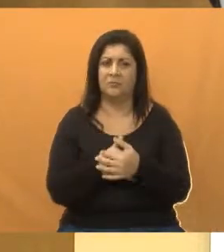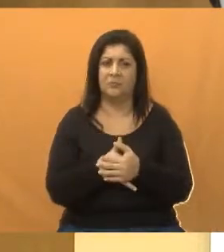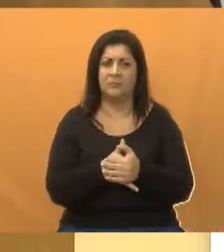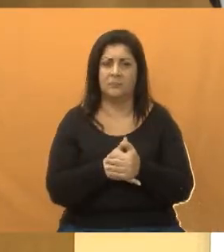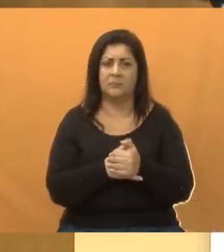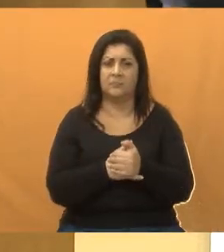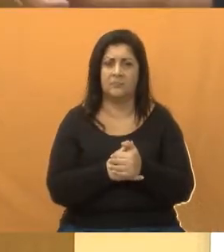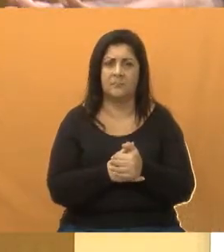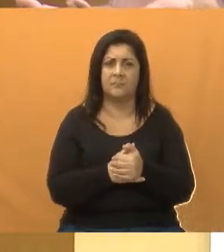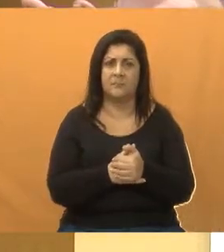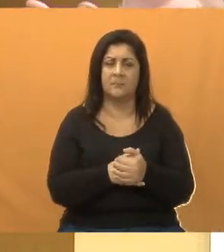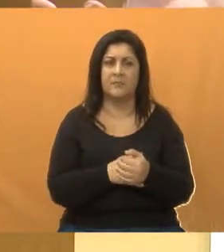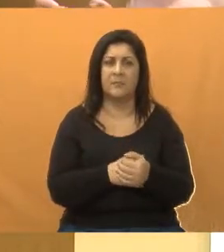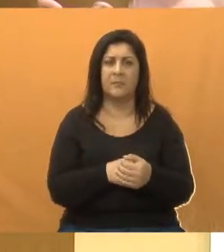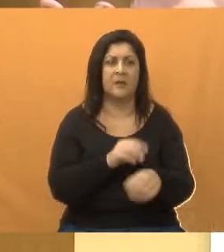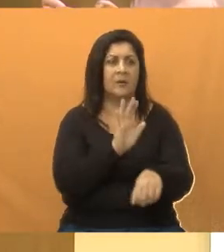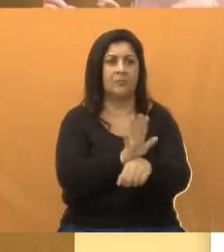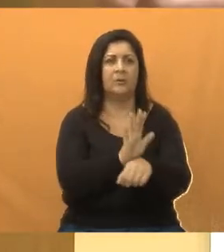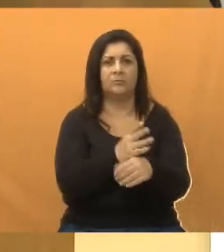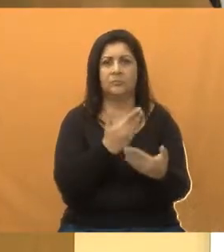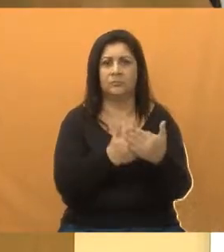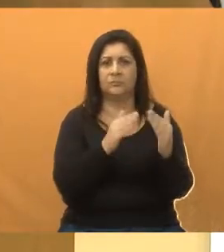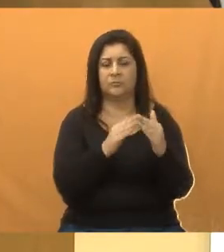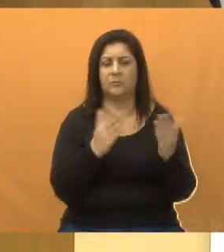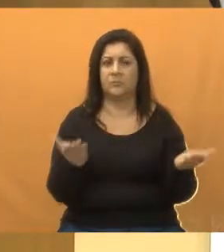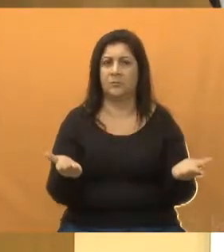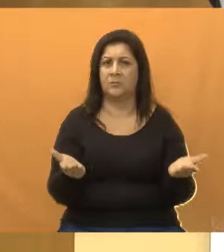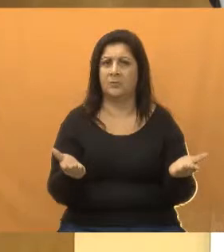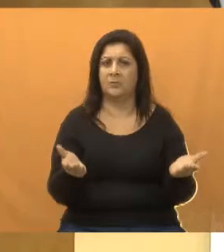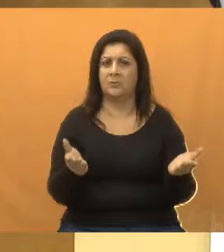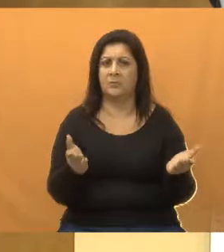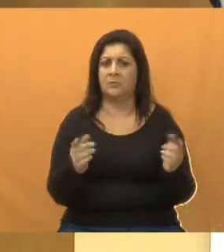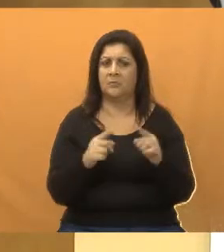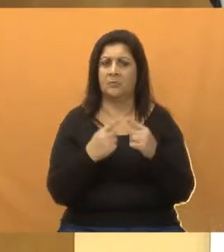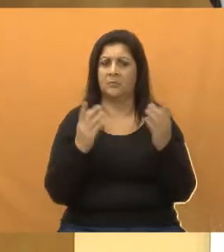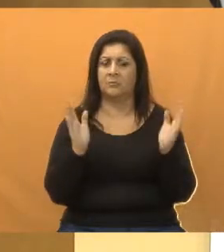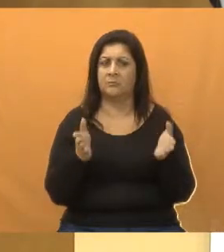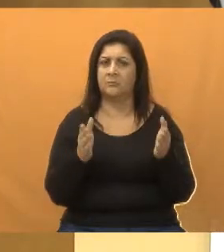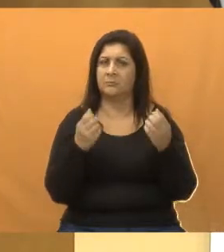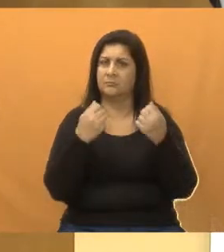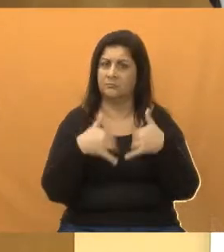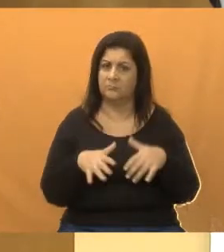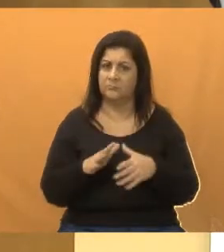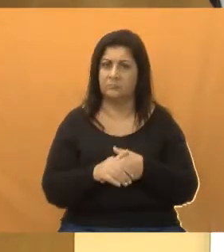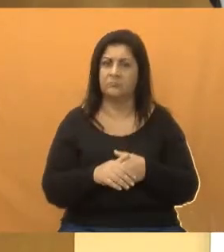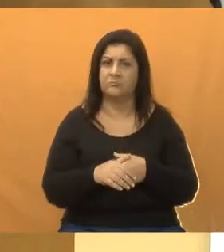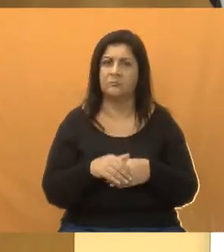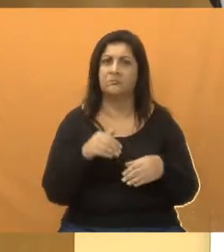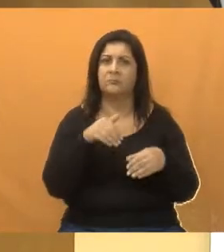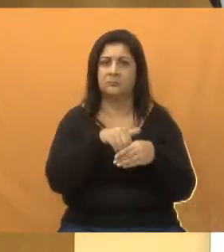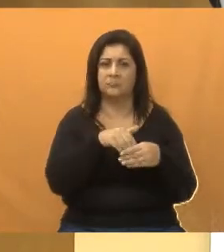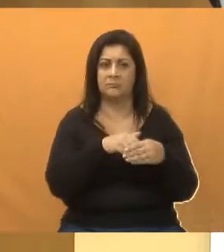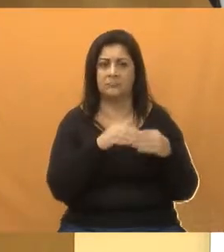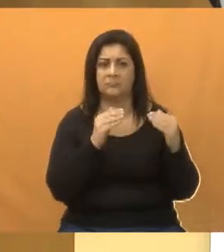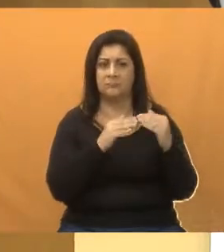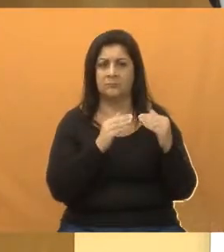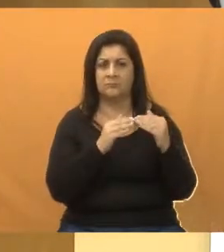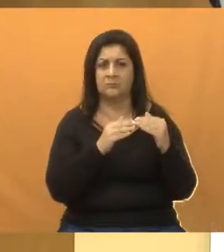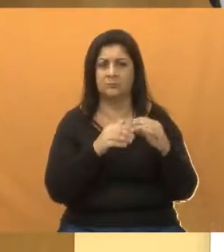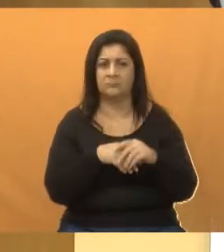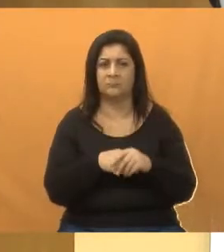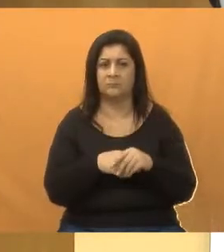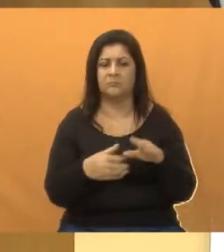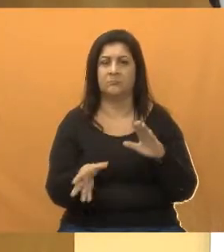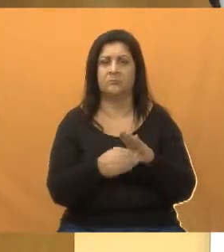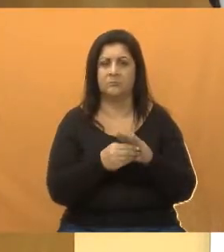para favorecer as escolas. E aqui eu já quero deixar diante vou votar favorável a esse projeto, favorável à minha